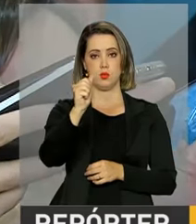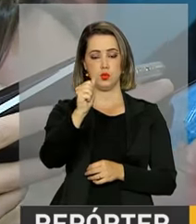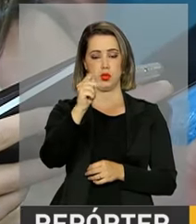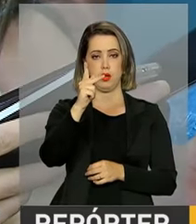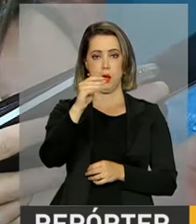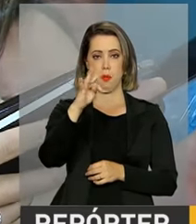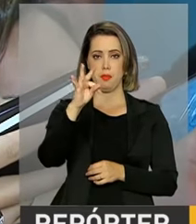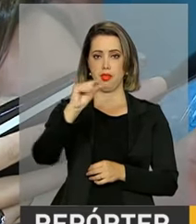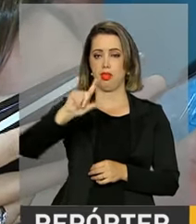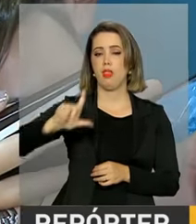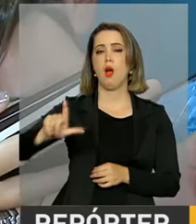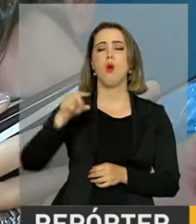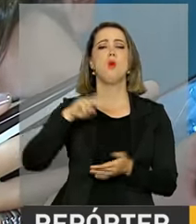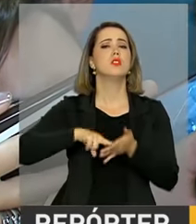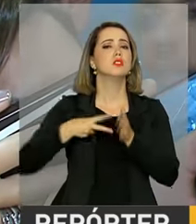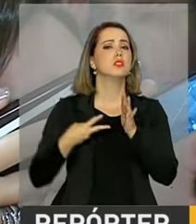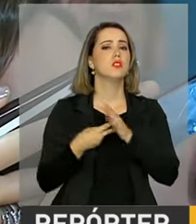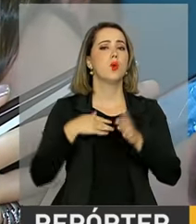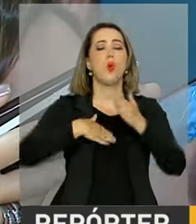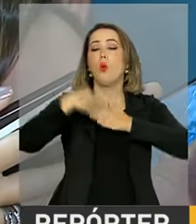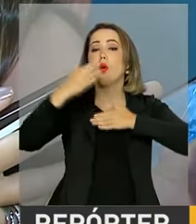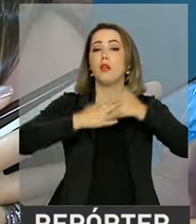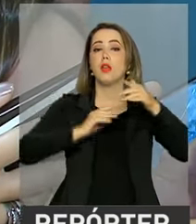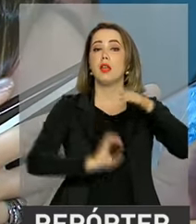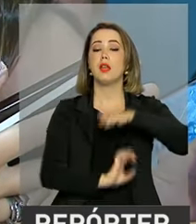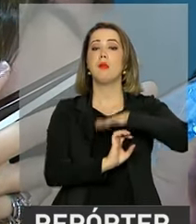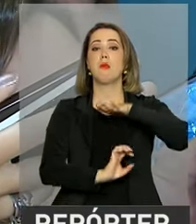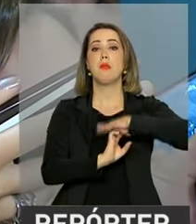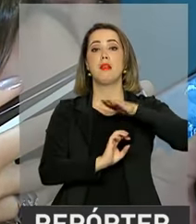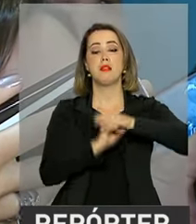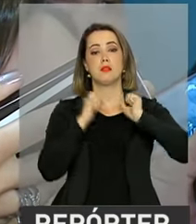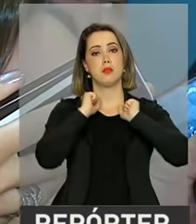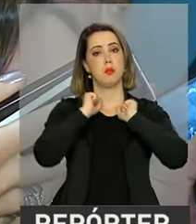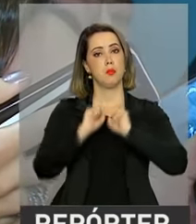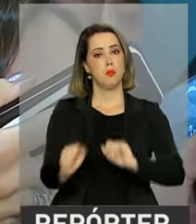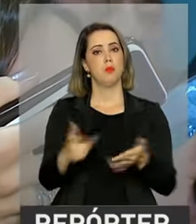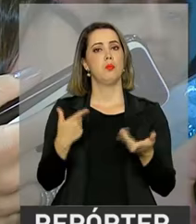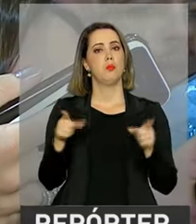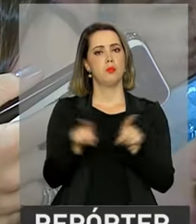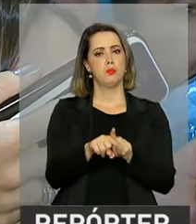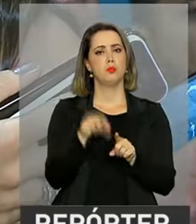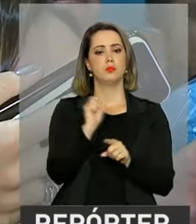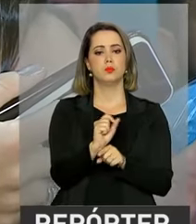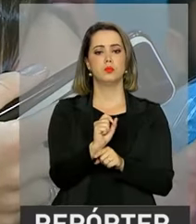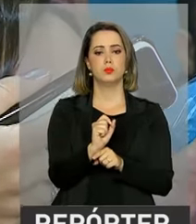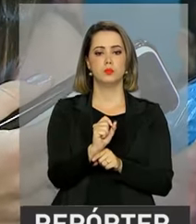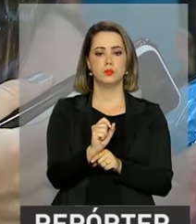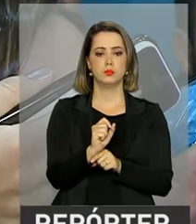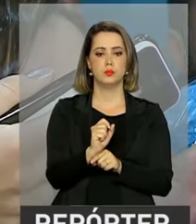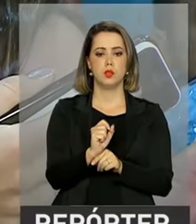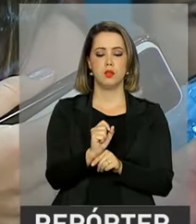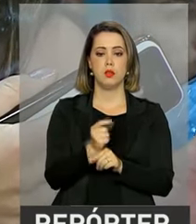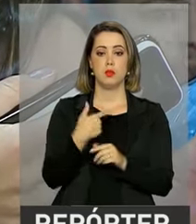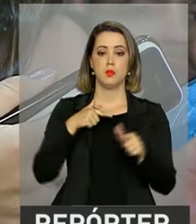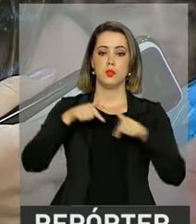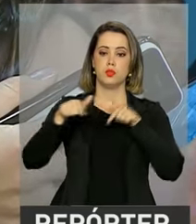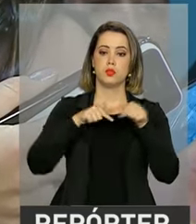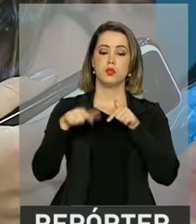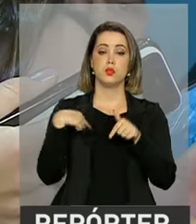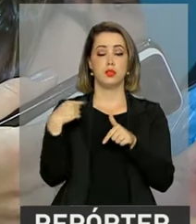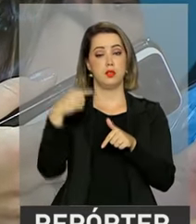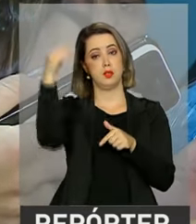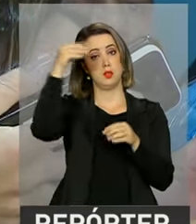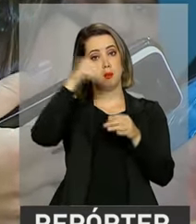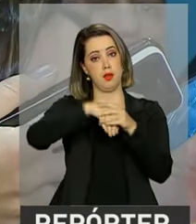a partir do momento que a devida aprovação no congresso as empresas já podem explorar o nosso mercado